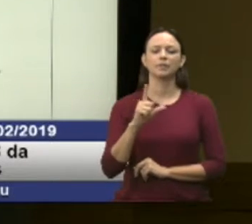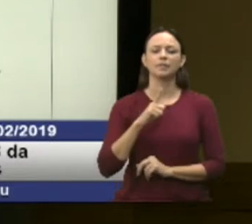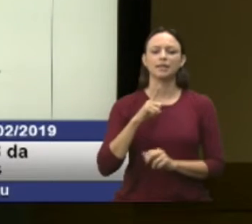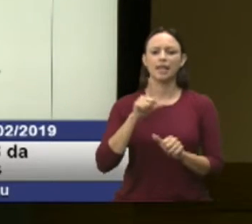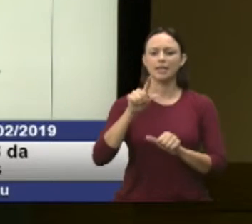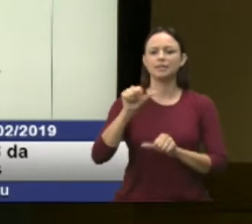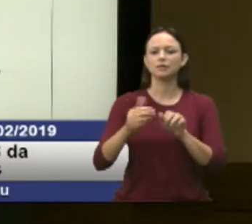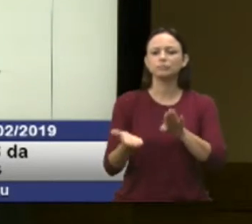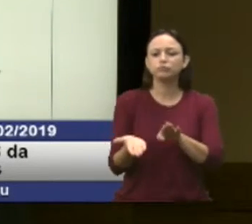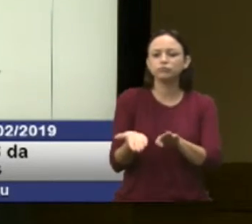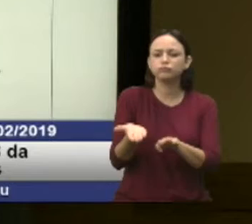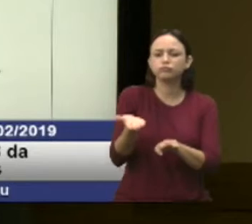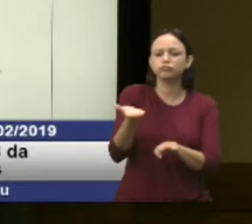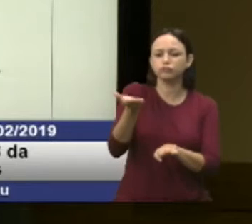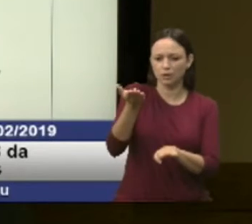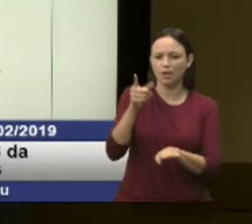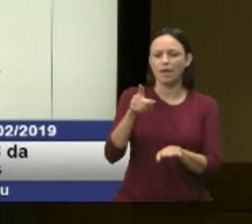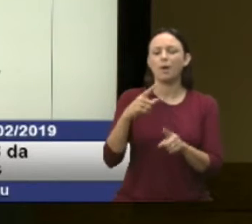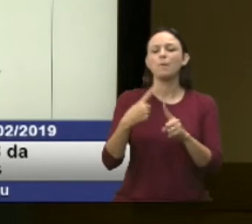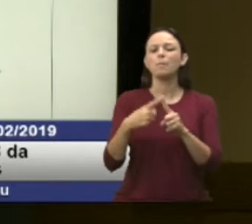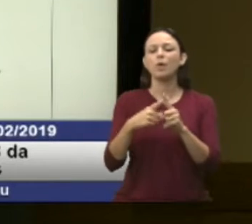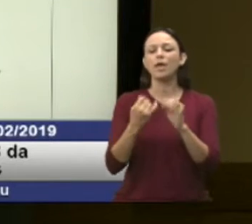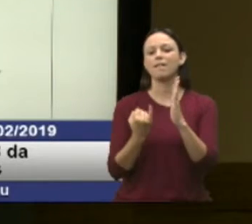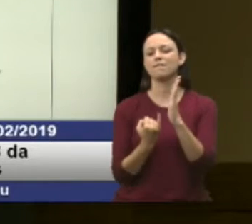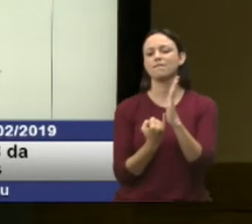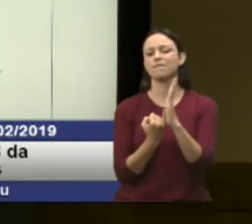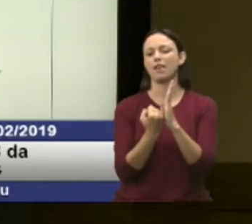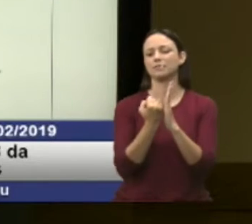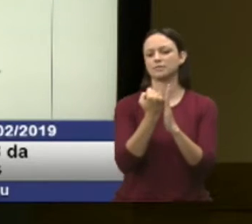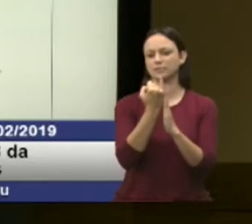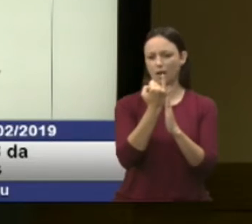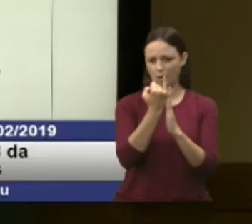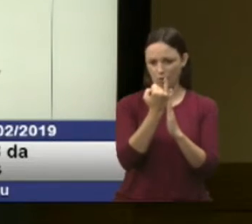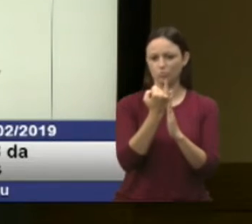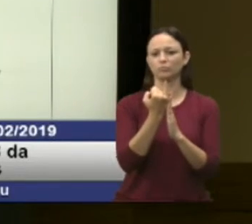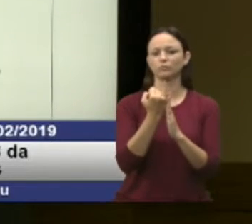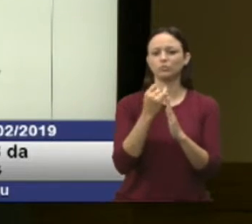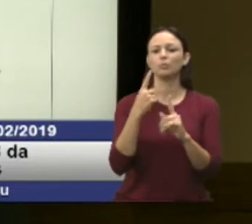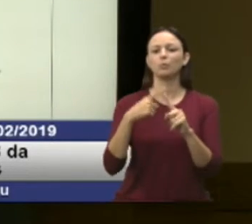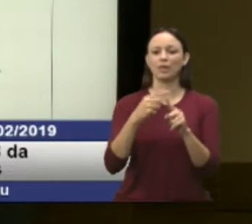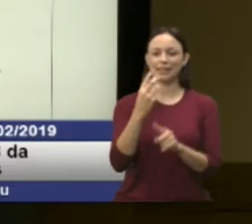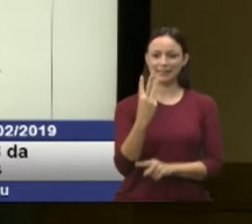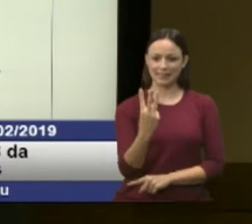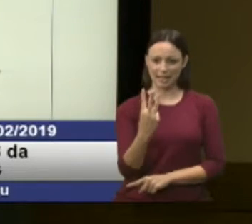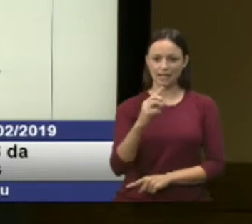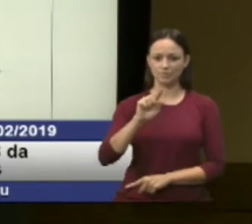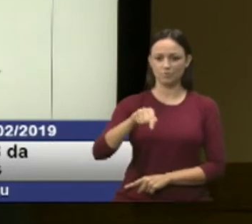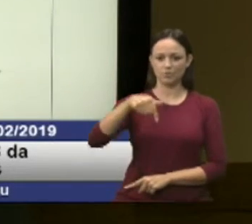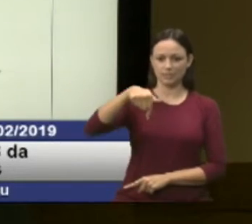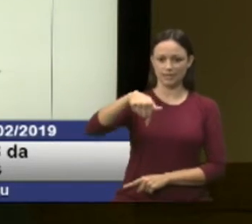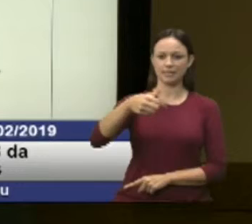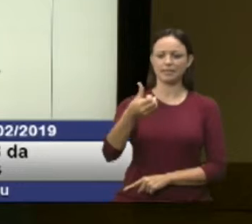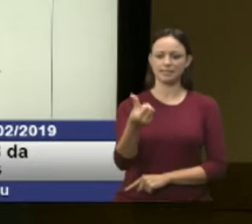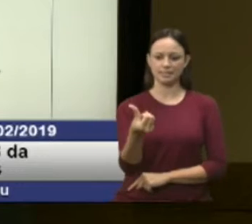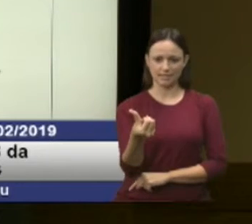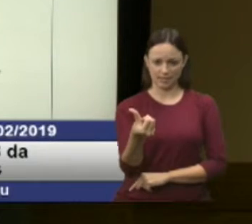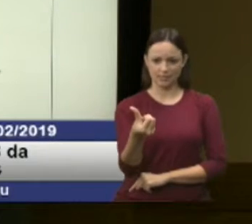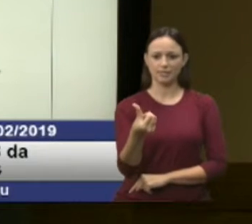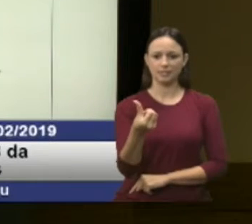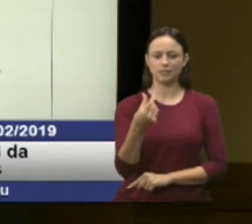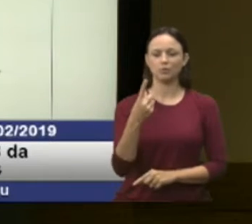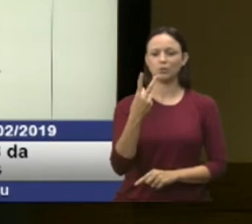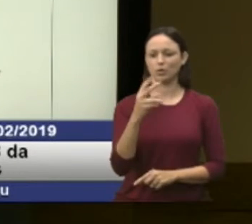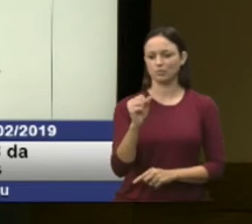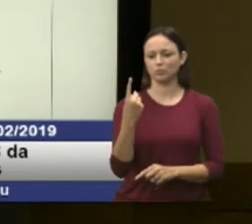de 4,74% devido à inflação, que foi de 3,76% no ano de